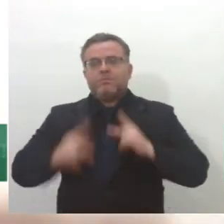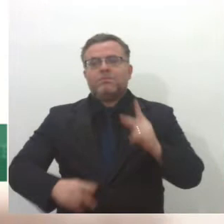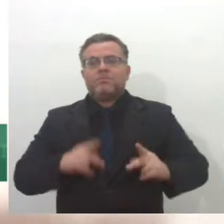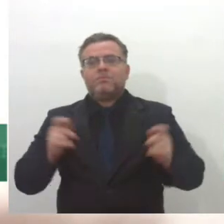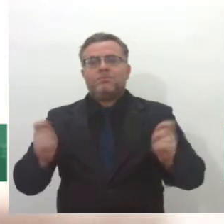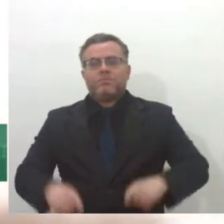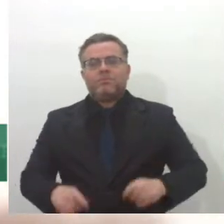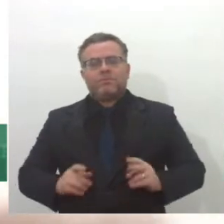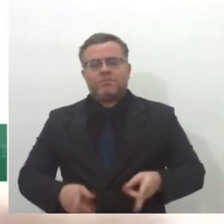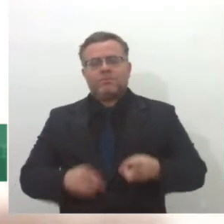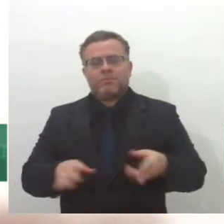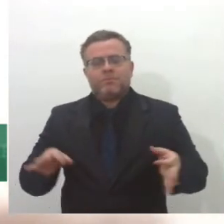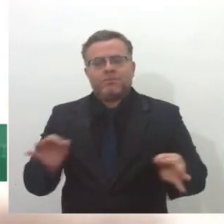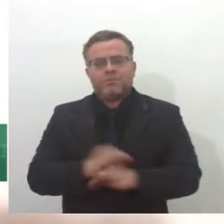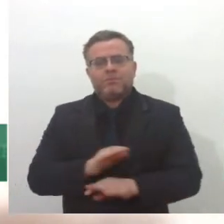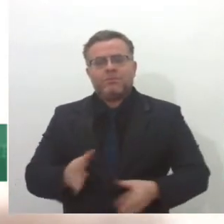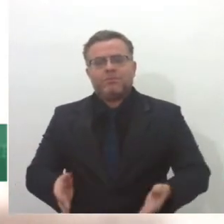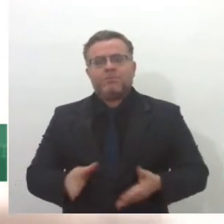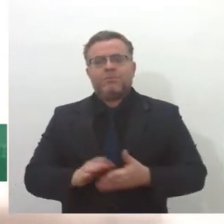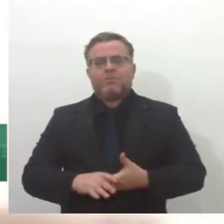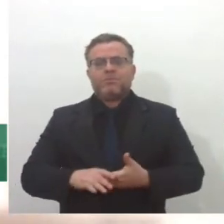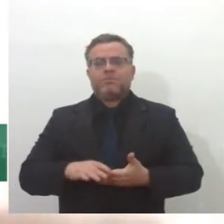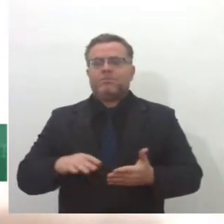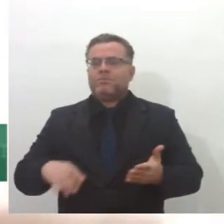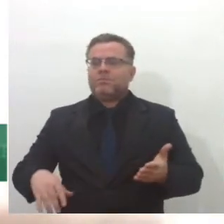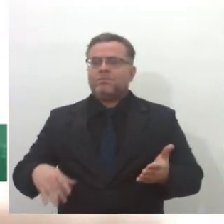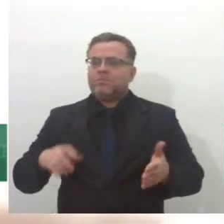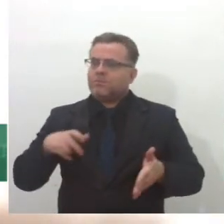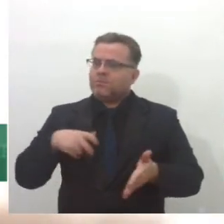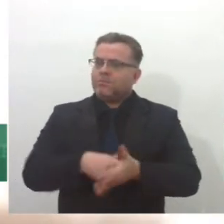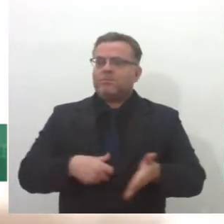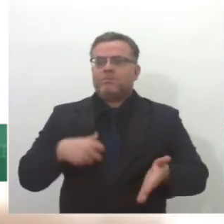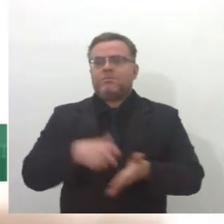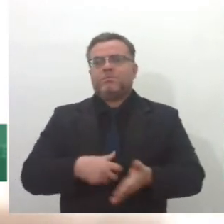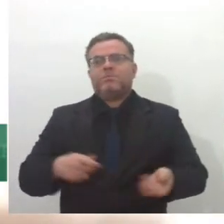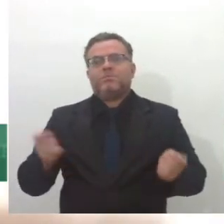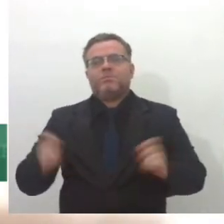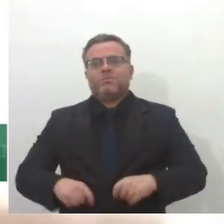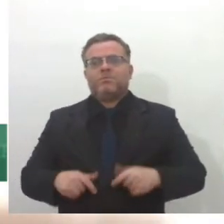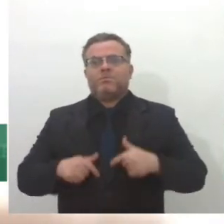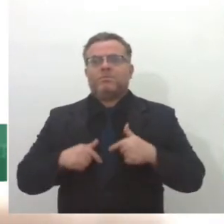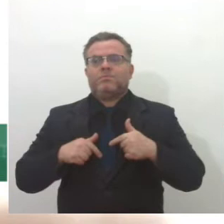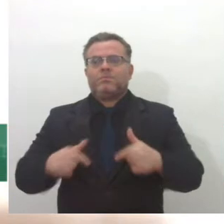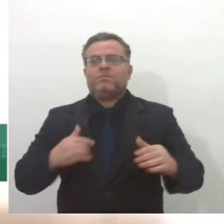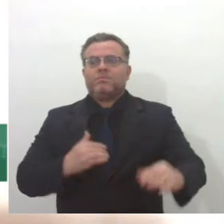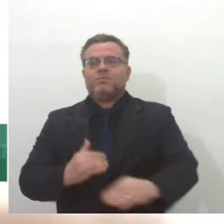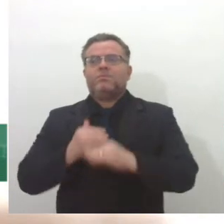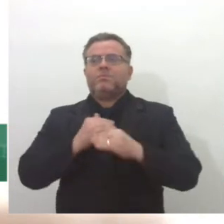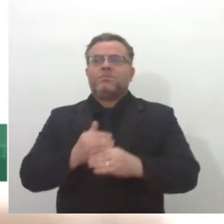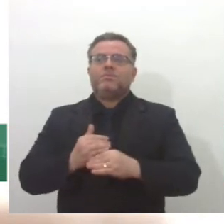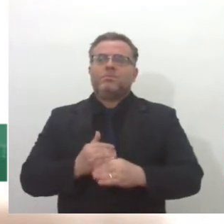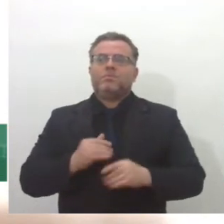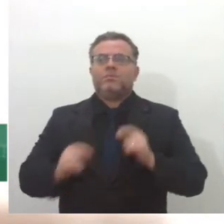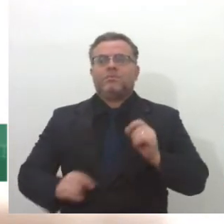a fim de evitar o impacto econômico maior na União, porque, por exemplo, só o setor da energia elétrica a gente está falando